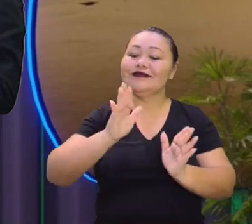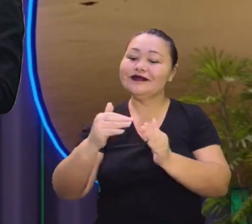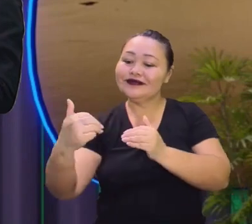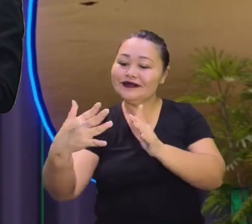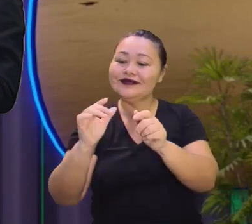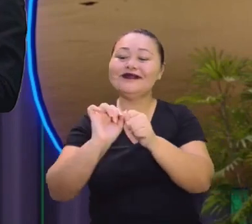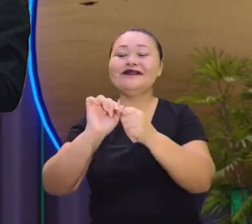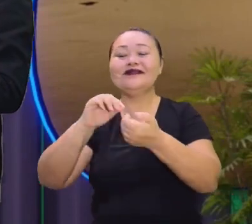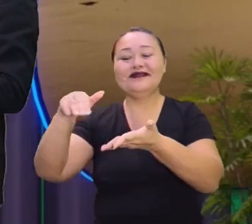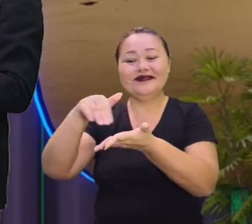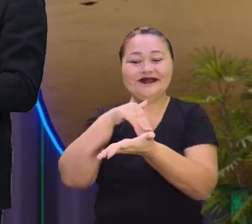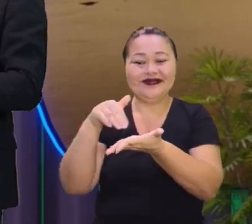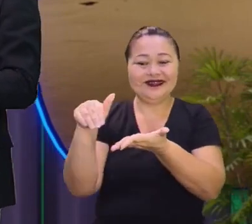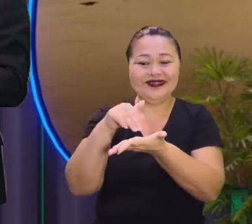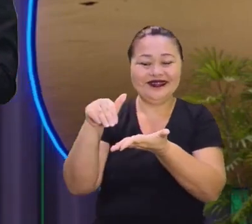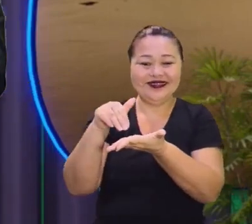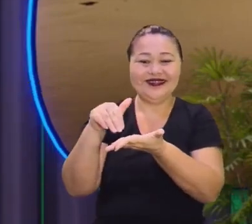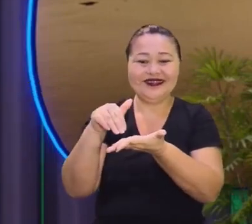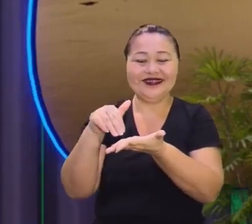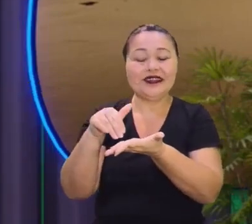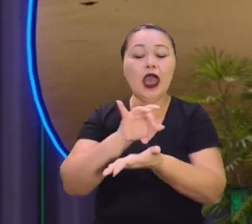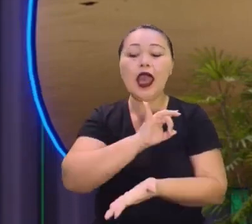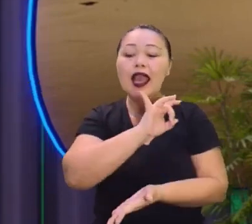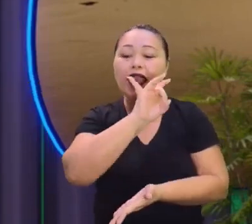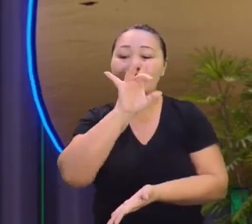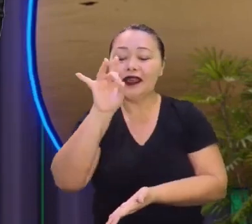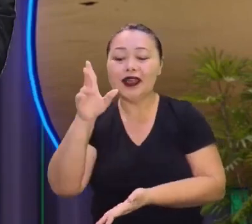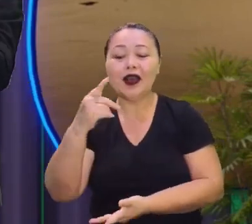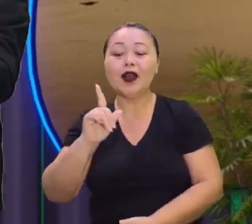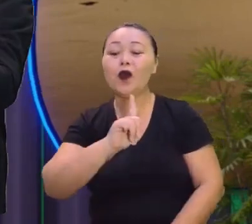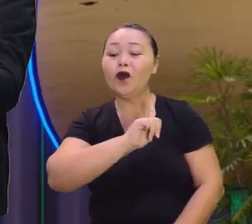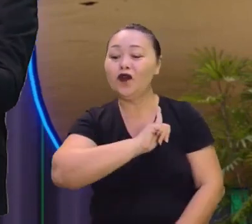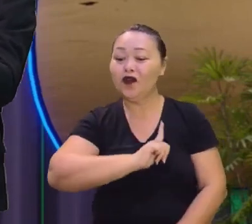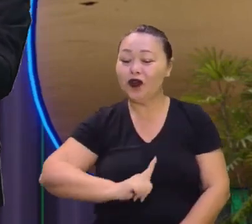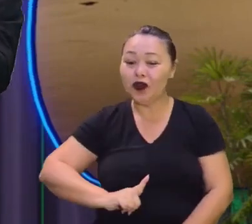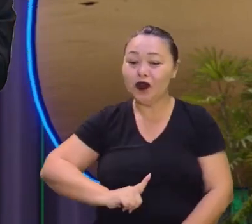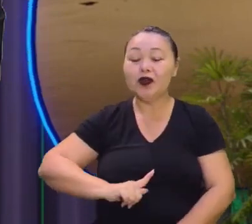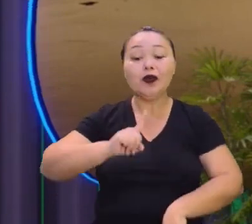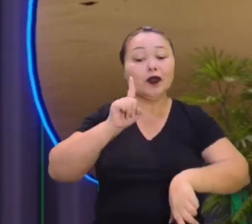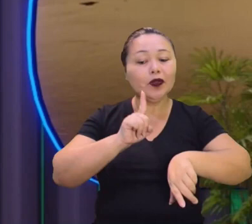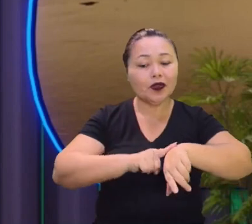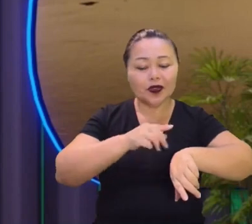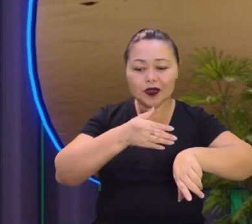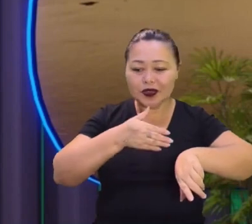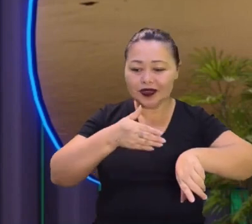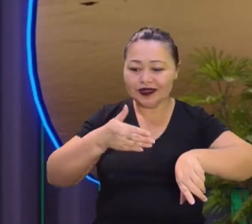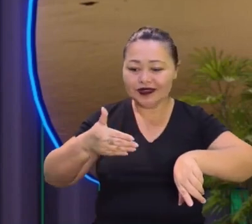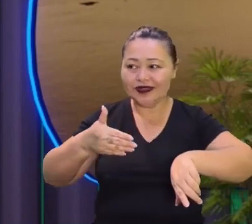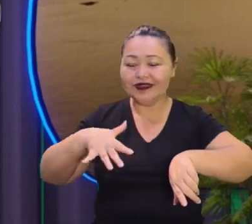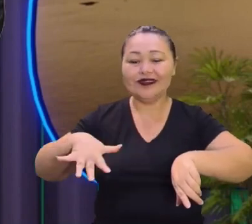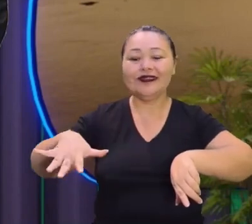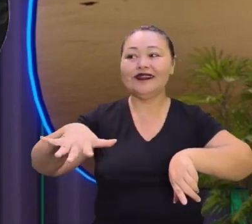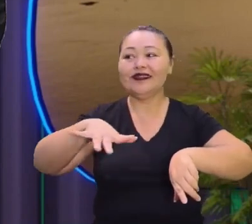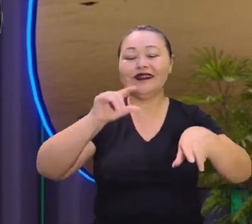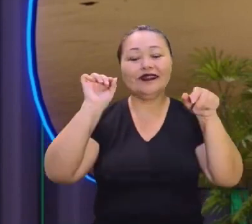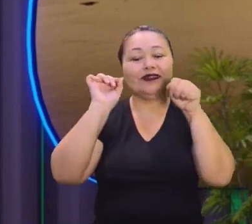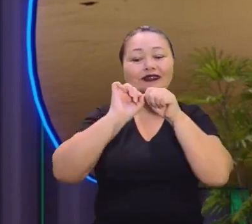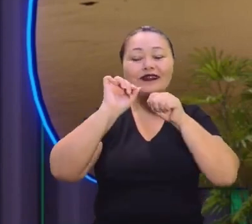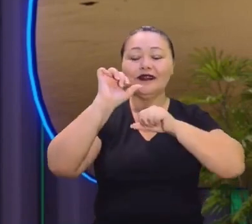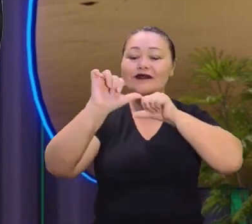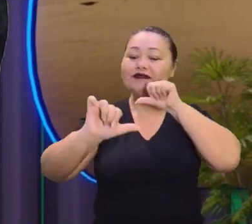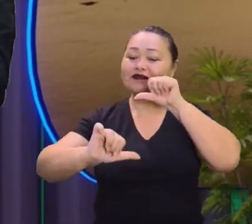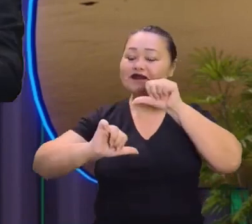da Secretaria. Então, cada um governador, no seu tempo, no espaço, faz